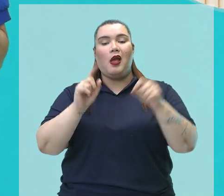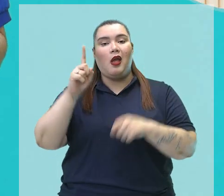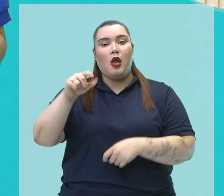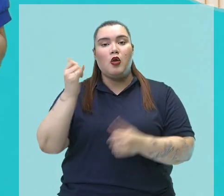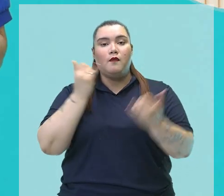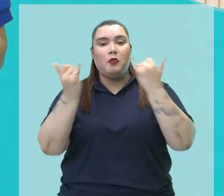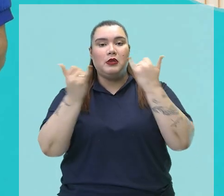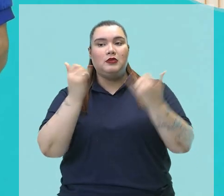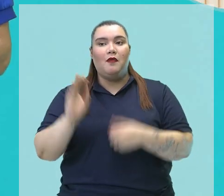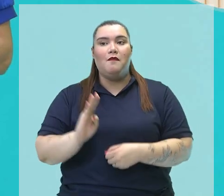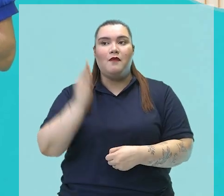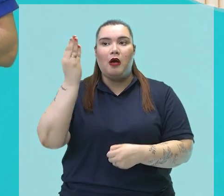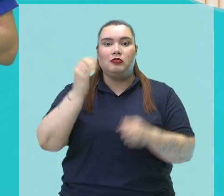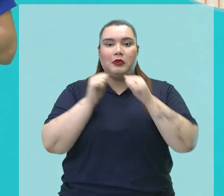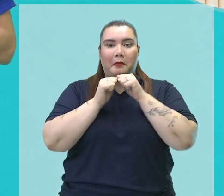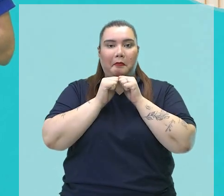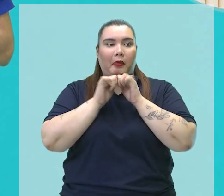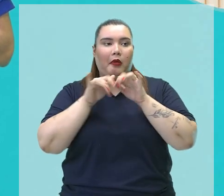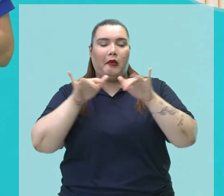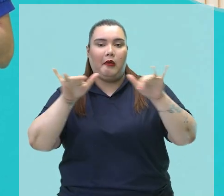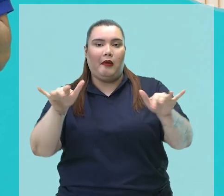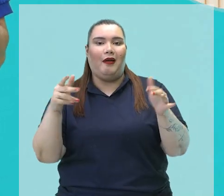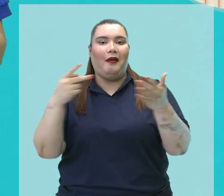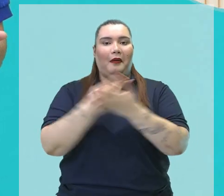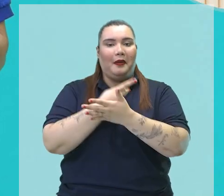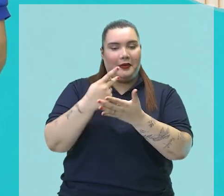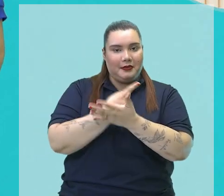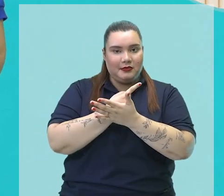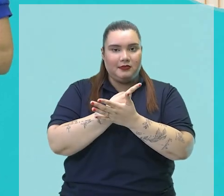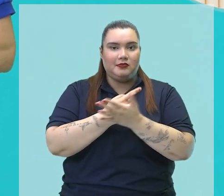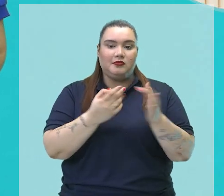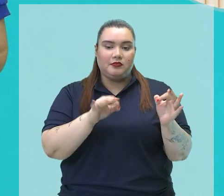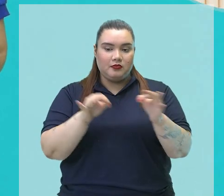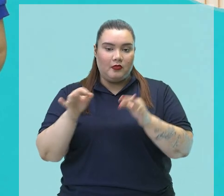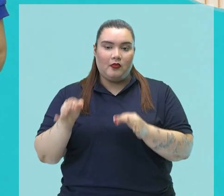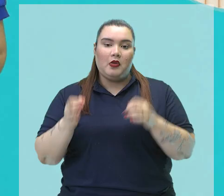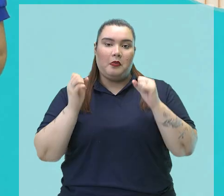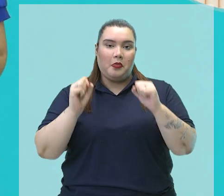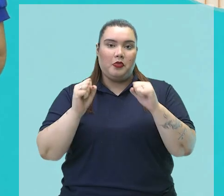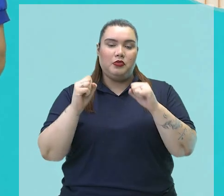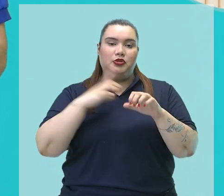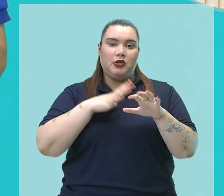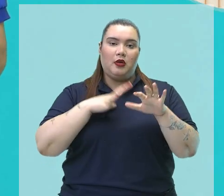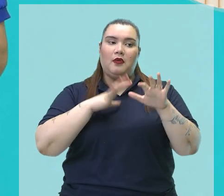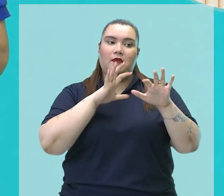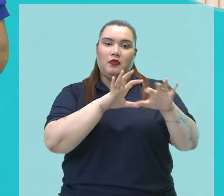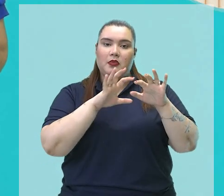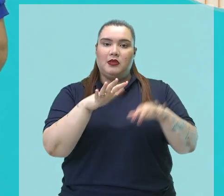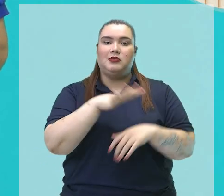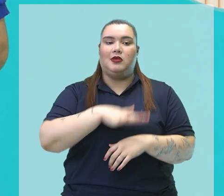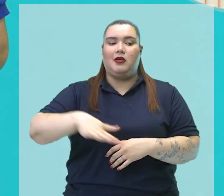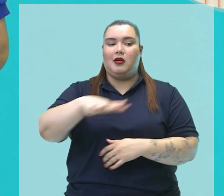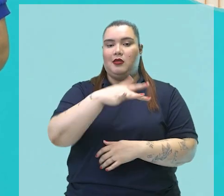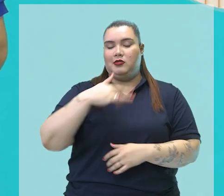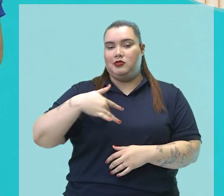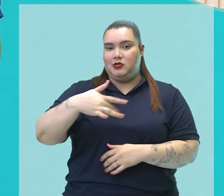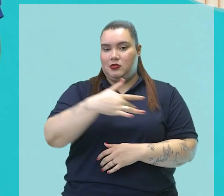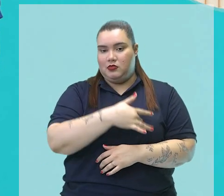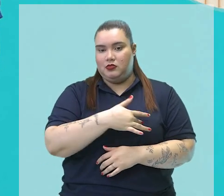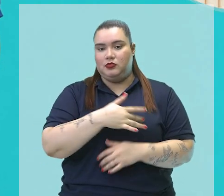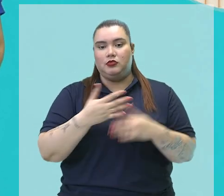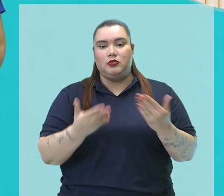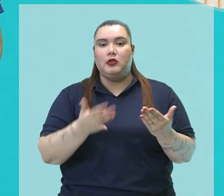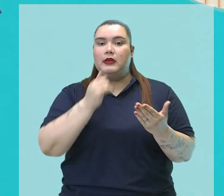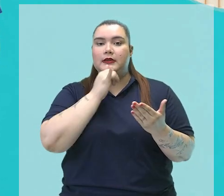das informações e elas adentram em outros campos, como é o caso das questões aí de saúde pública. Por